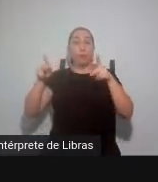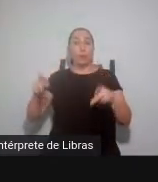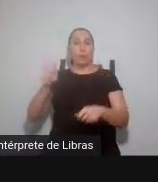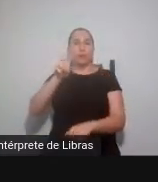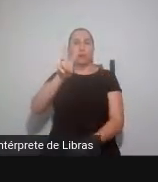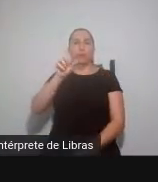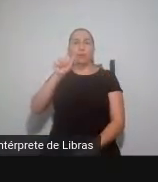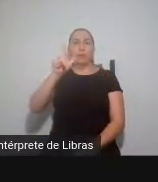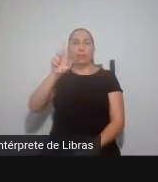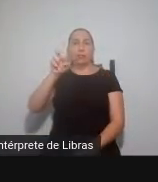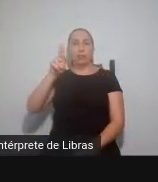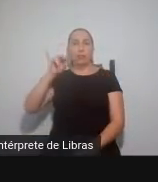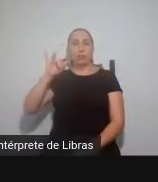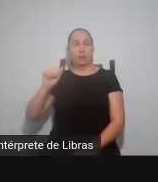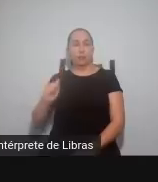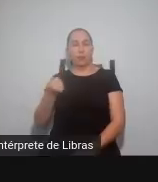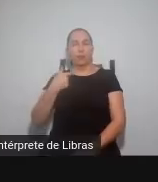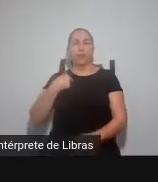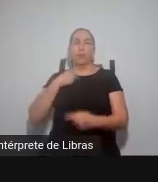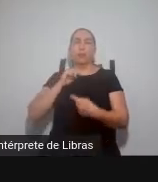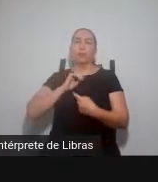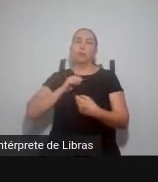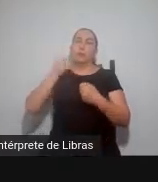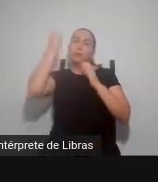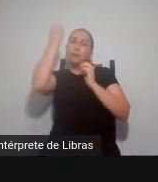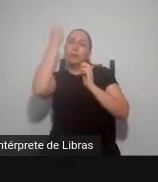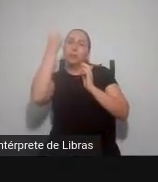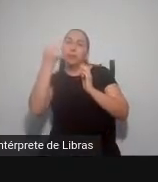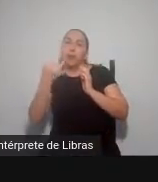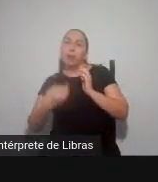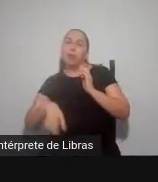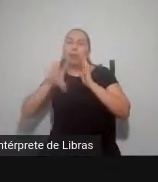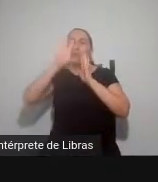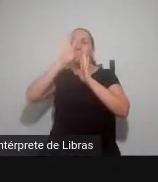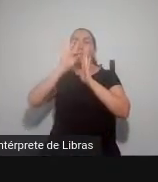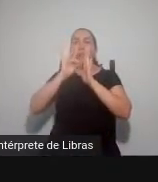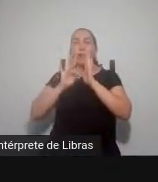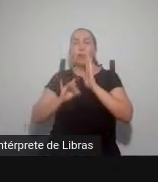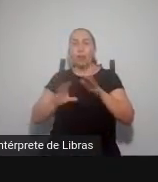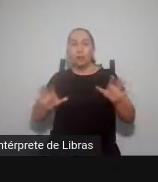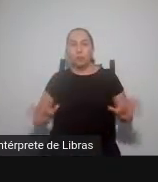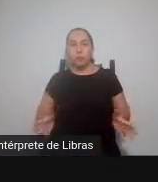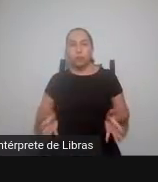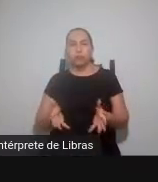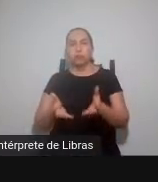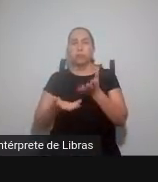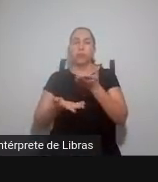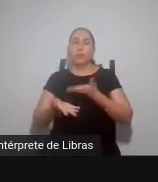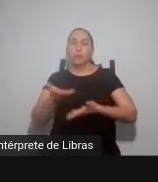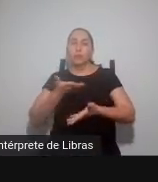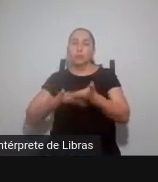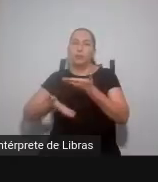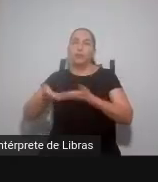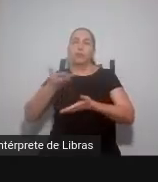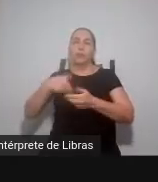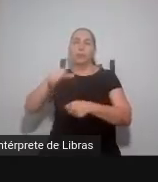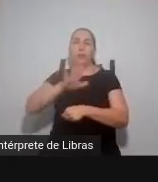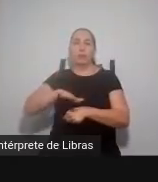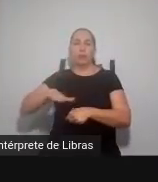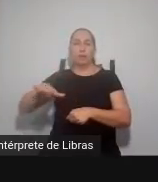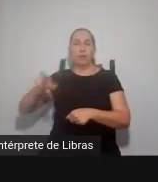ateliêrista, traz um repertório aí para nutrir as crianças nessa conversa. Né? Os vários tipos